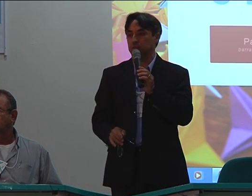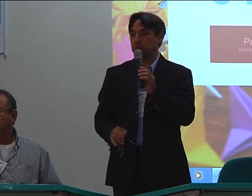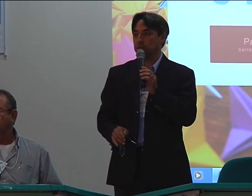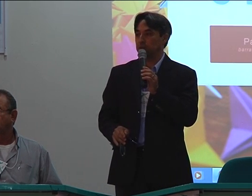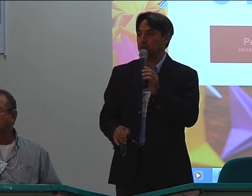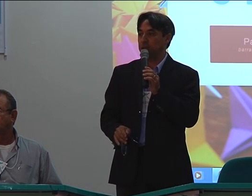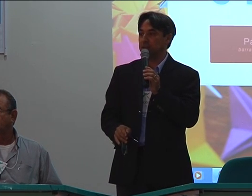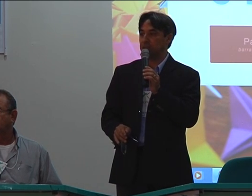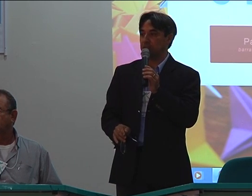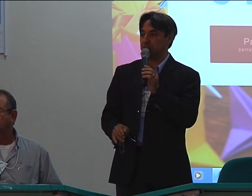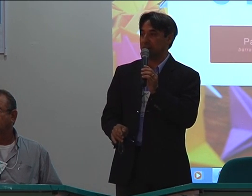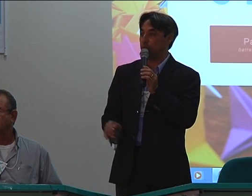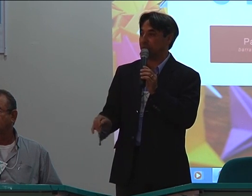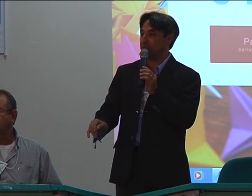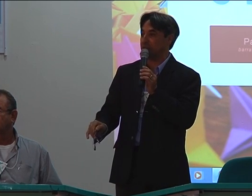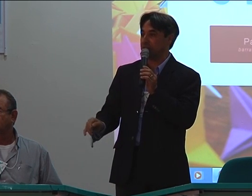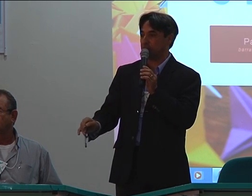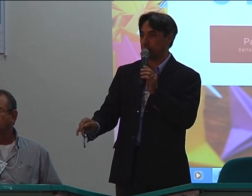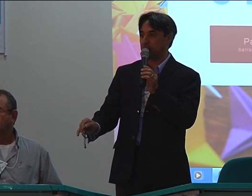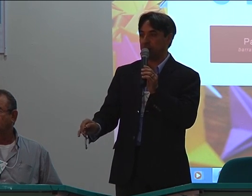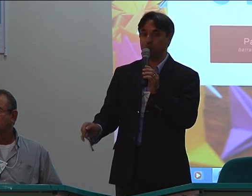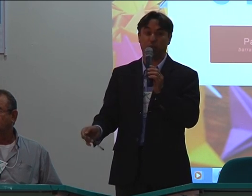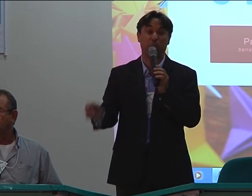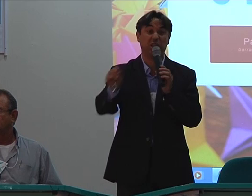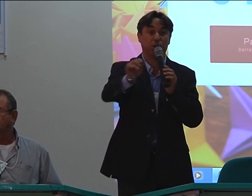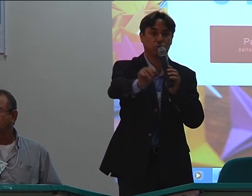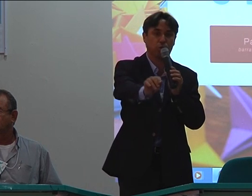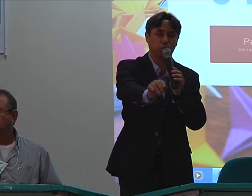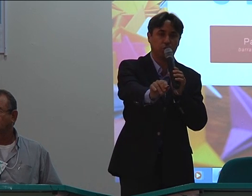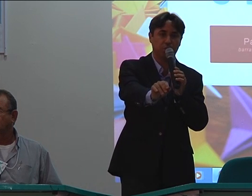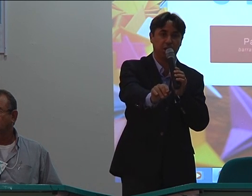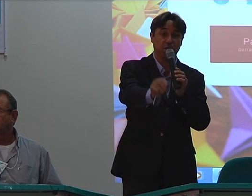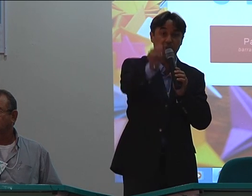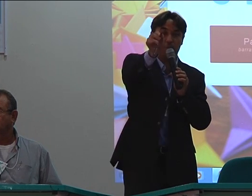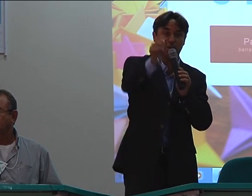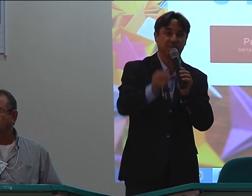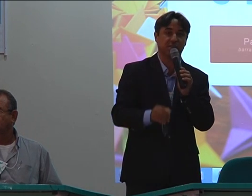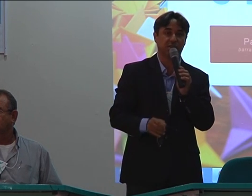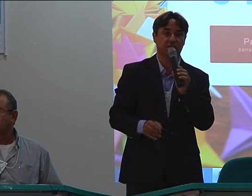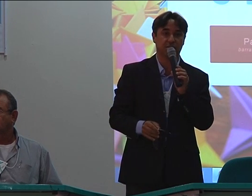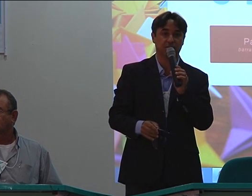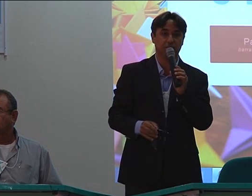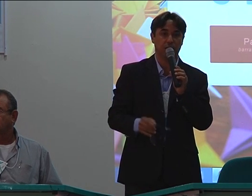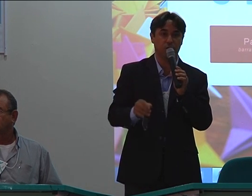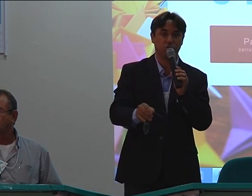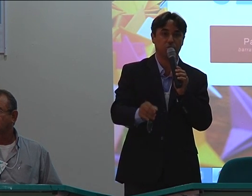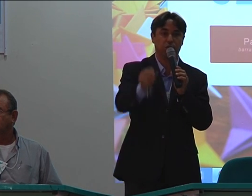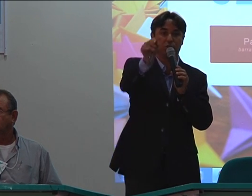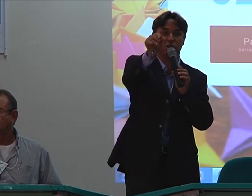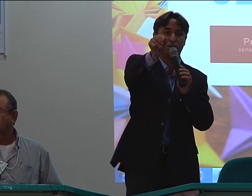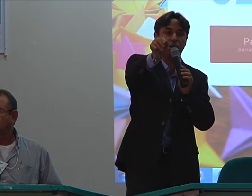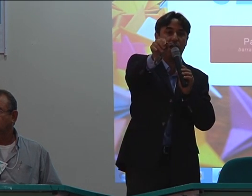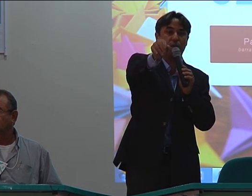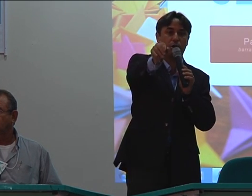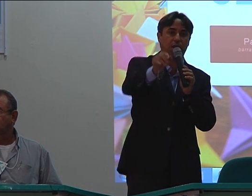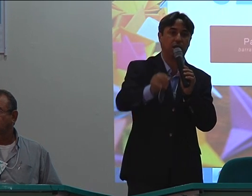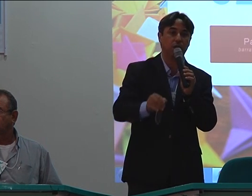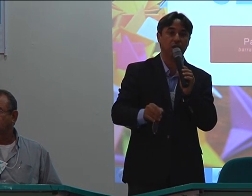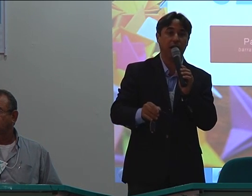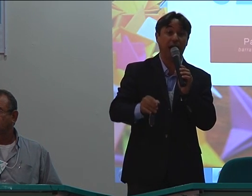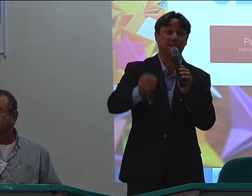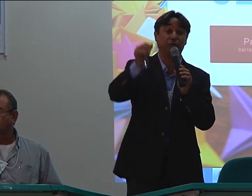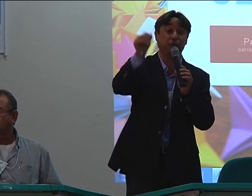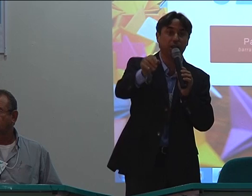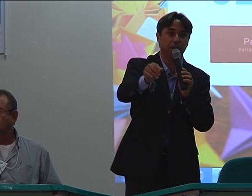das antigas autarquias agrotécnicas, porque perderam sua autonomia. E pode ter certeza, eu assumindo, vocês